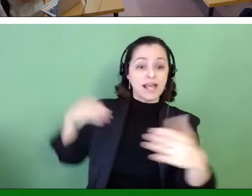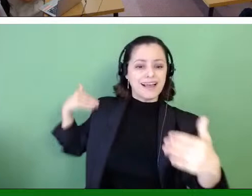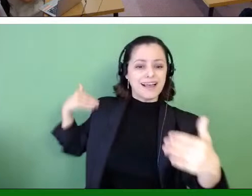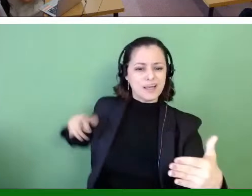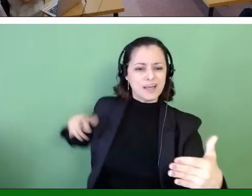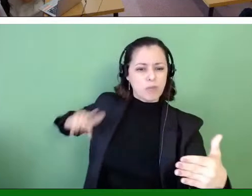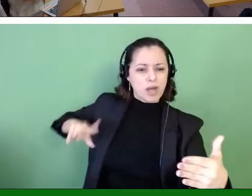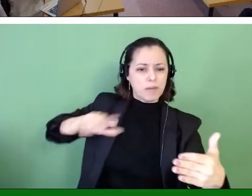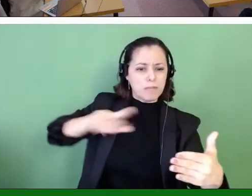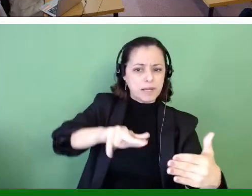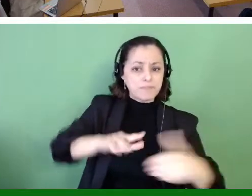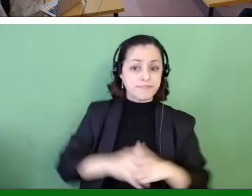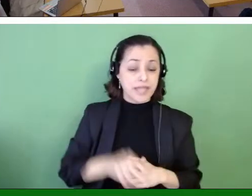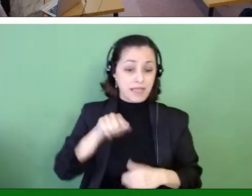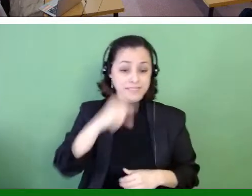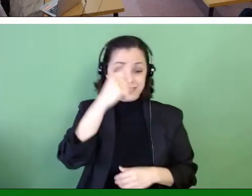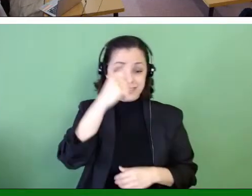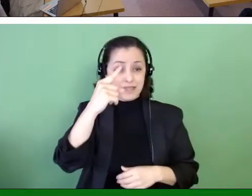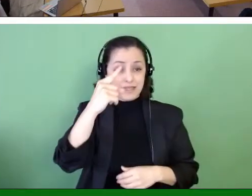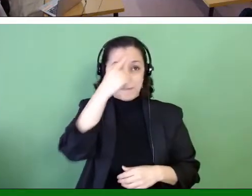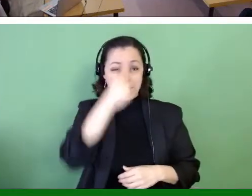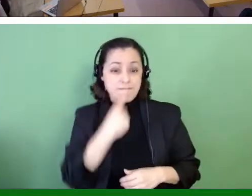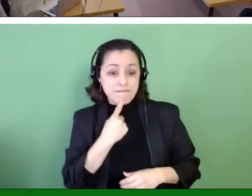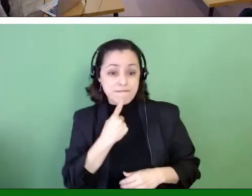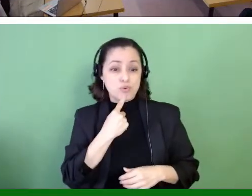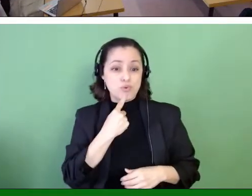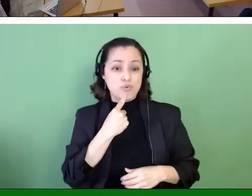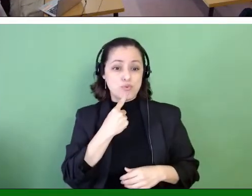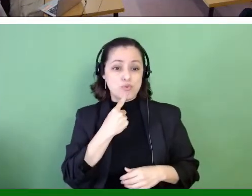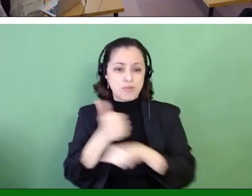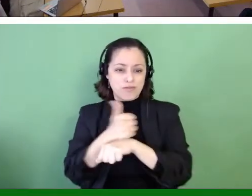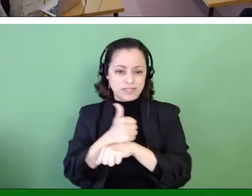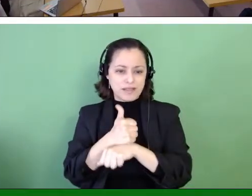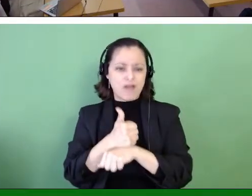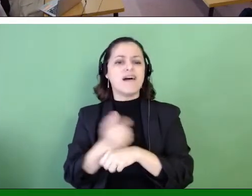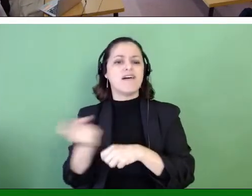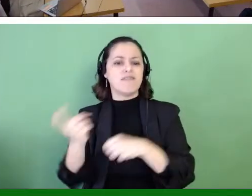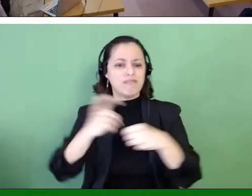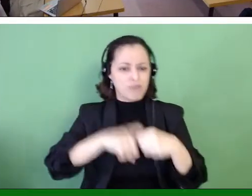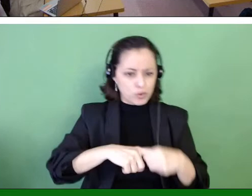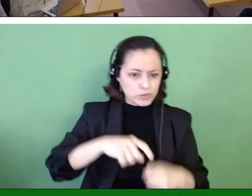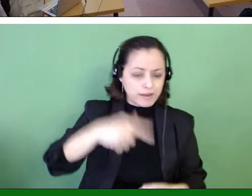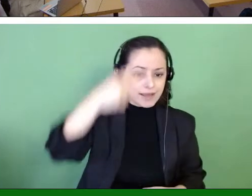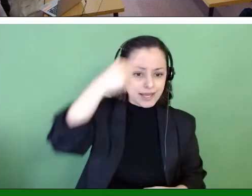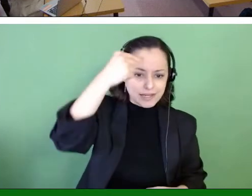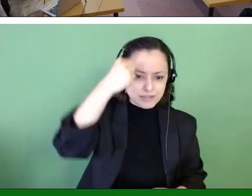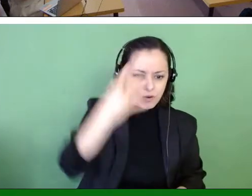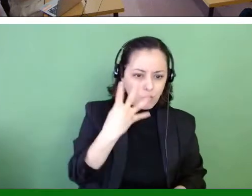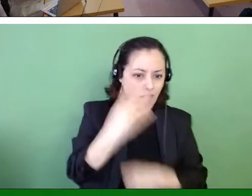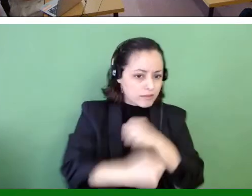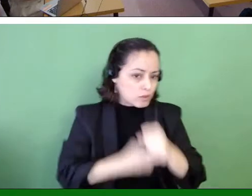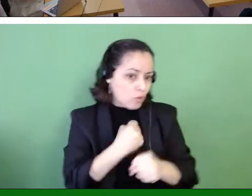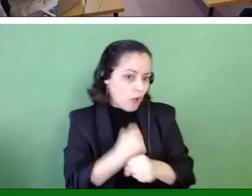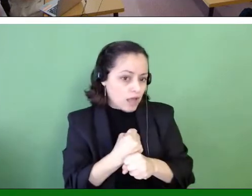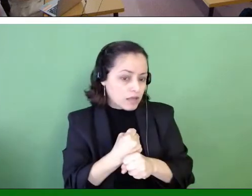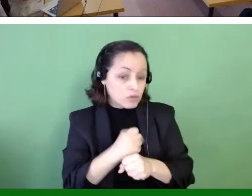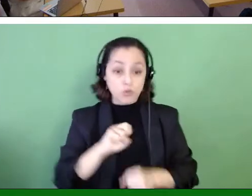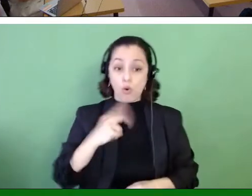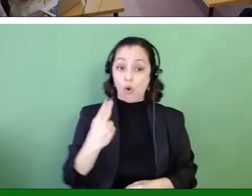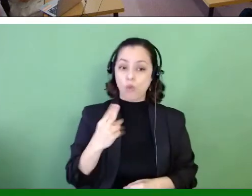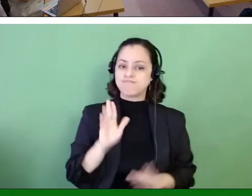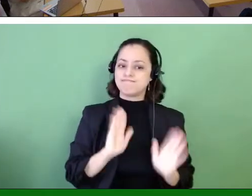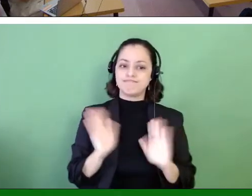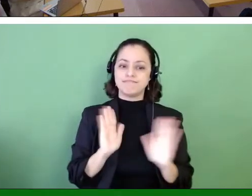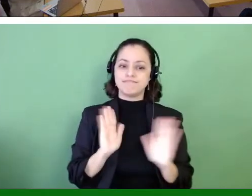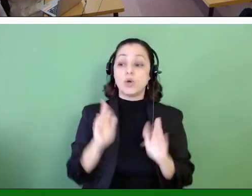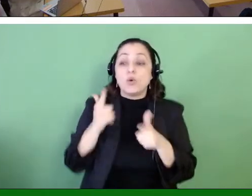mesmo perfil de que vai lá, vai voltar para uma graduação e vai passar 4 anos estudando uma graduação? Ou será que, às vezes, ele está com um